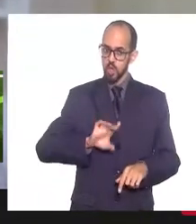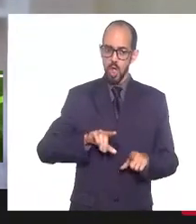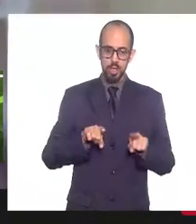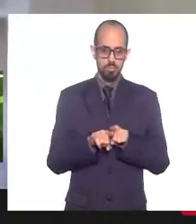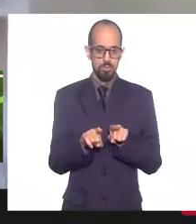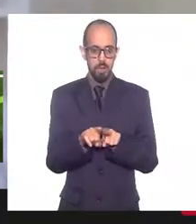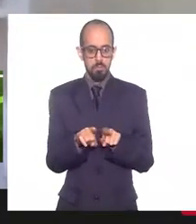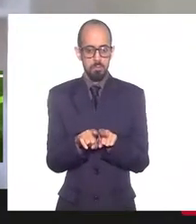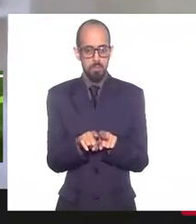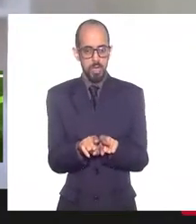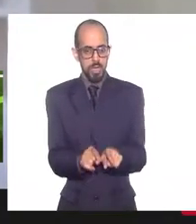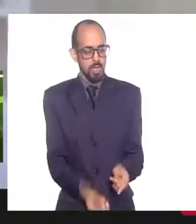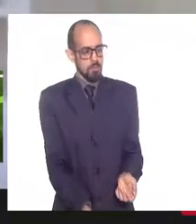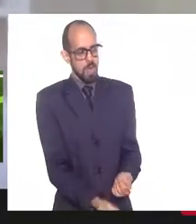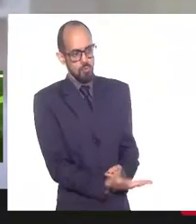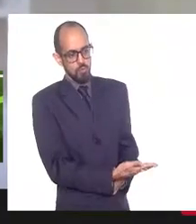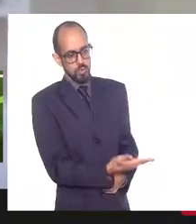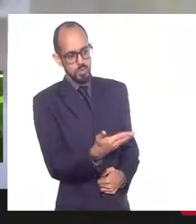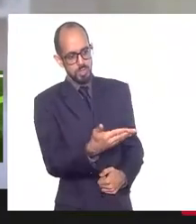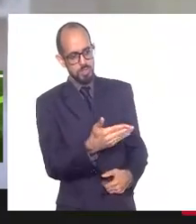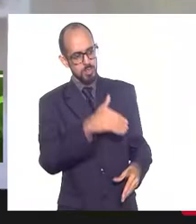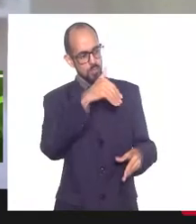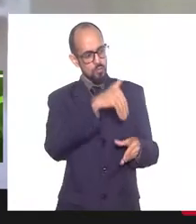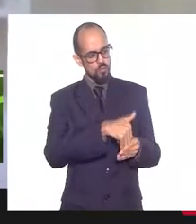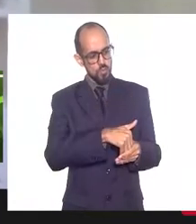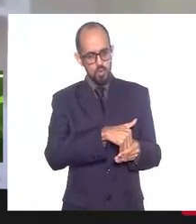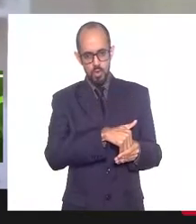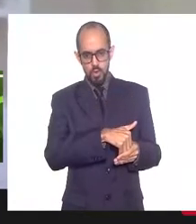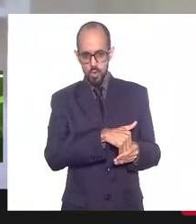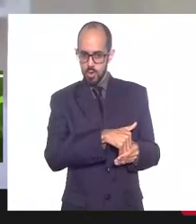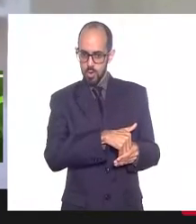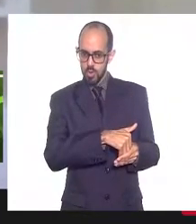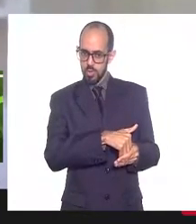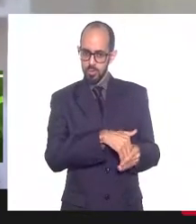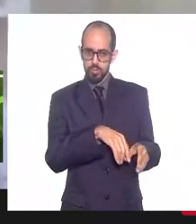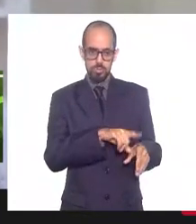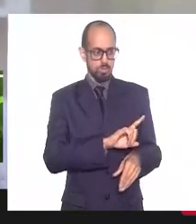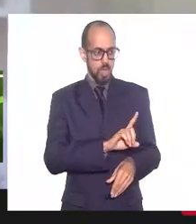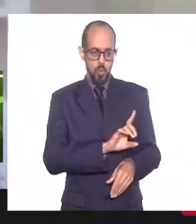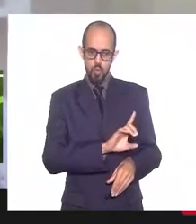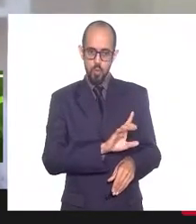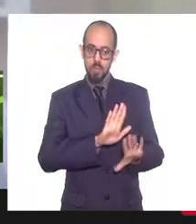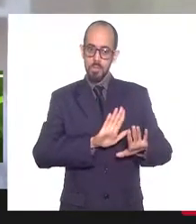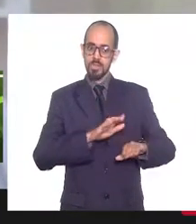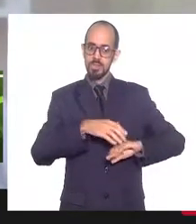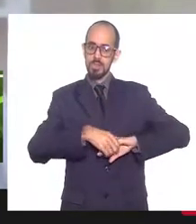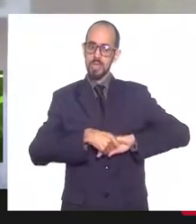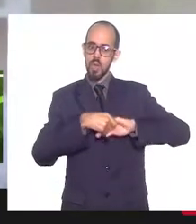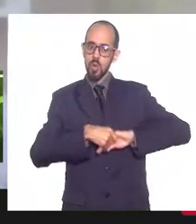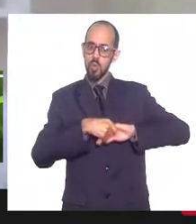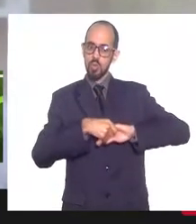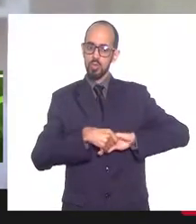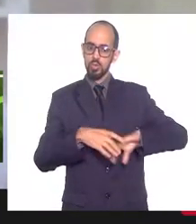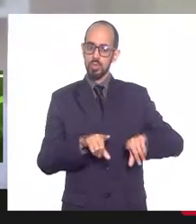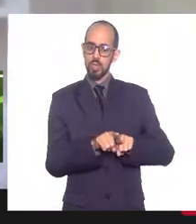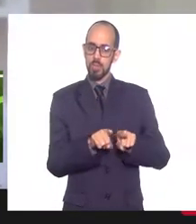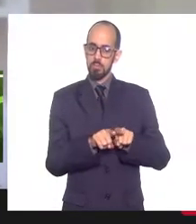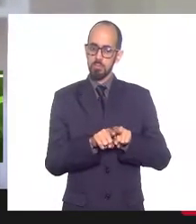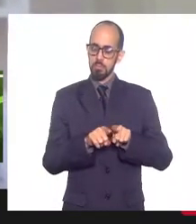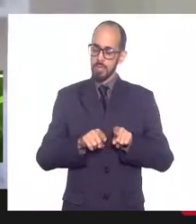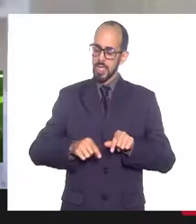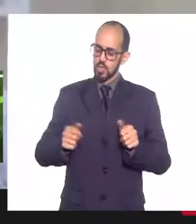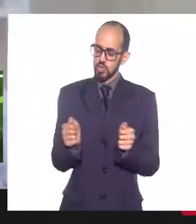não apenas a quem depositou o seu voto nas urnas, em confiança. Mas saúdo através da minha própria